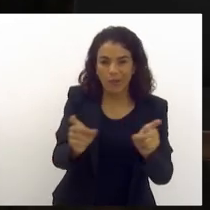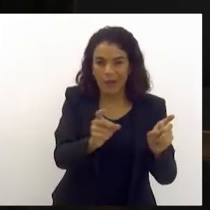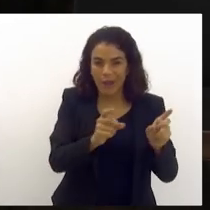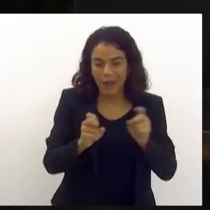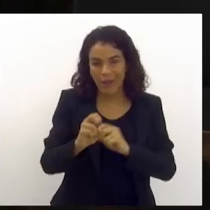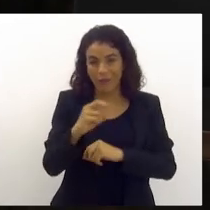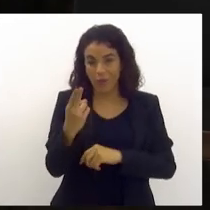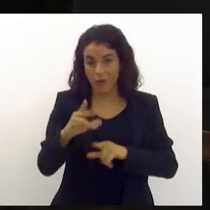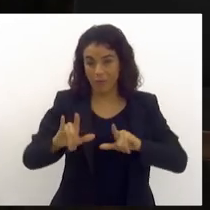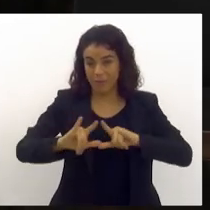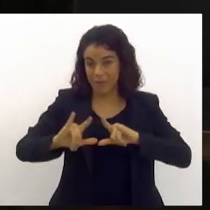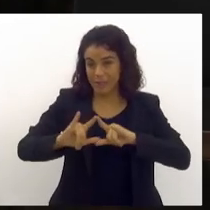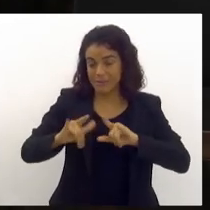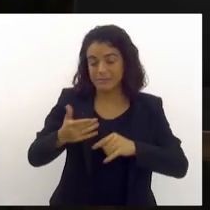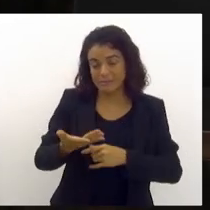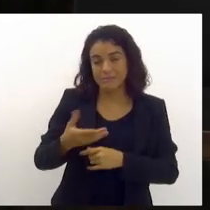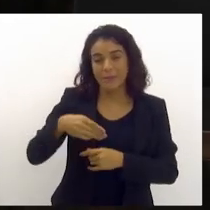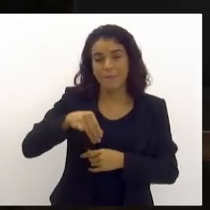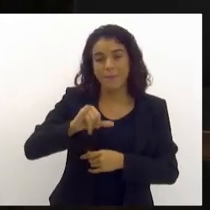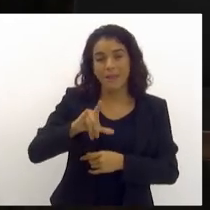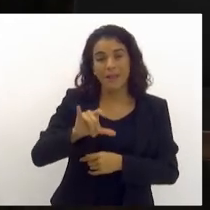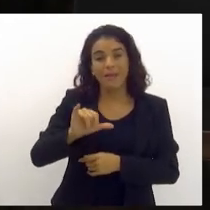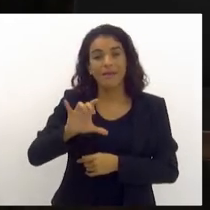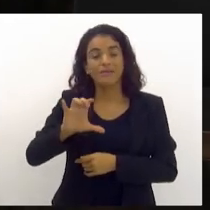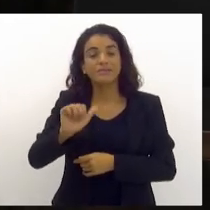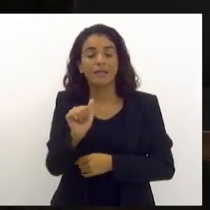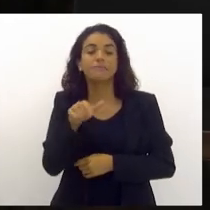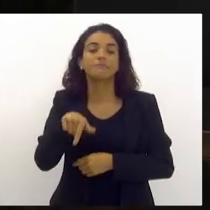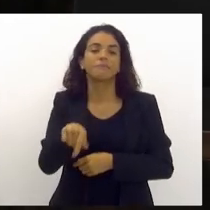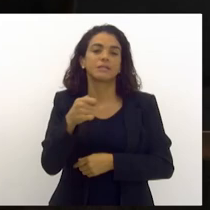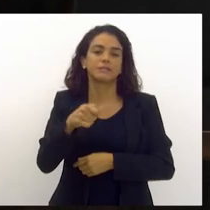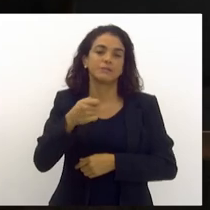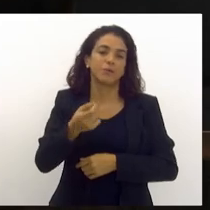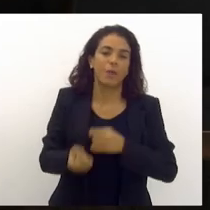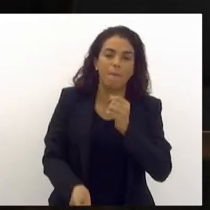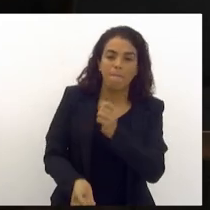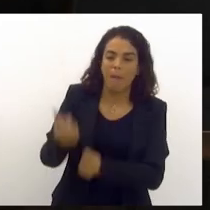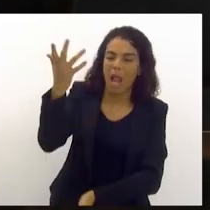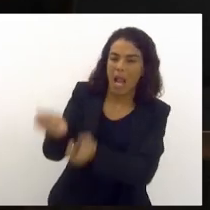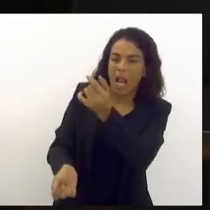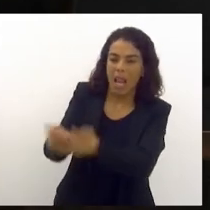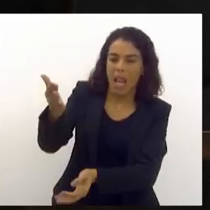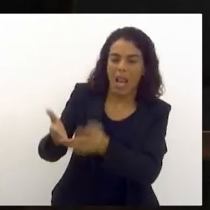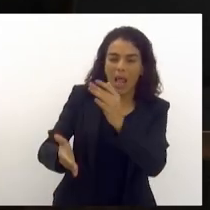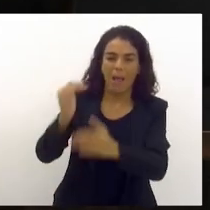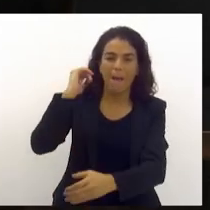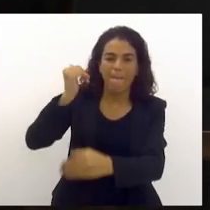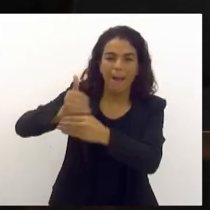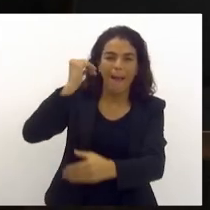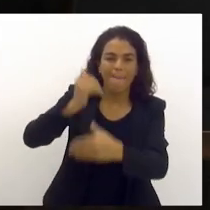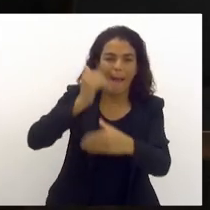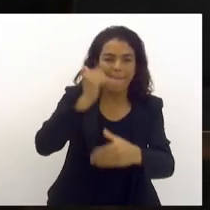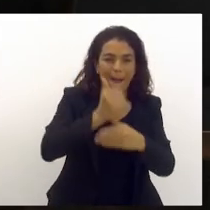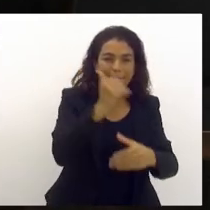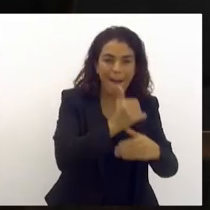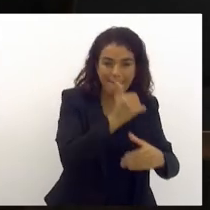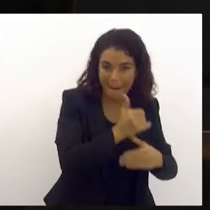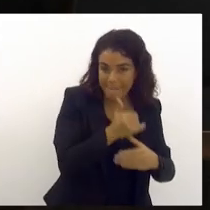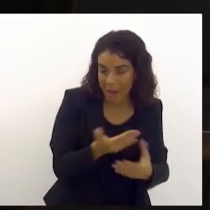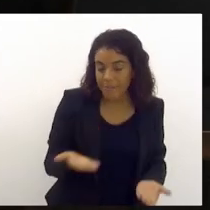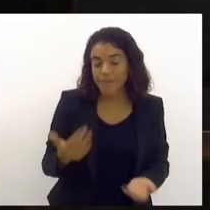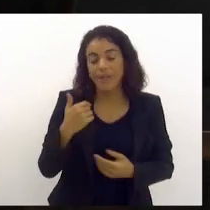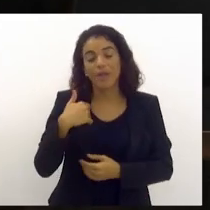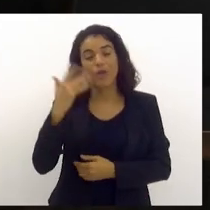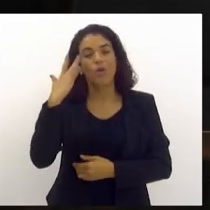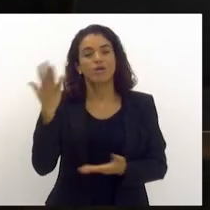mais moderno, sempre foi essa onda, né, de um motim, de fogo na rua, de fechar estações de trem, etc. e tal. Eu acho